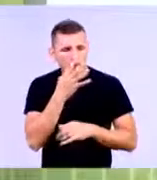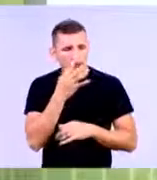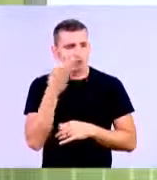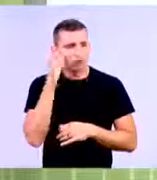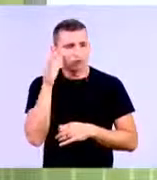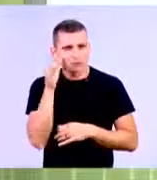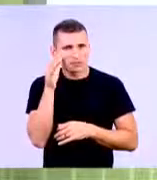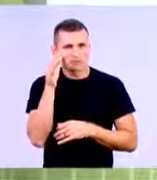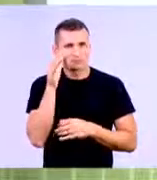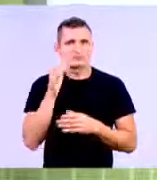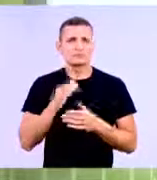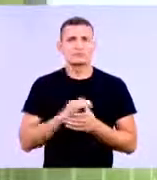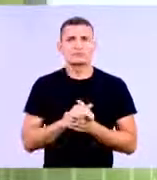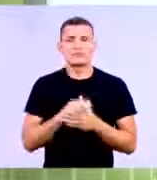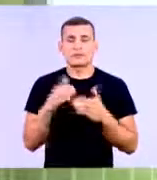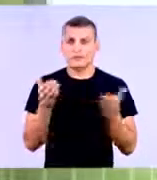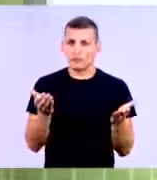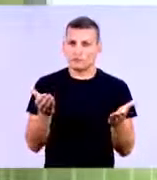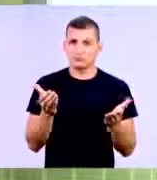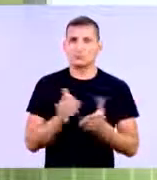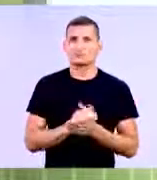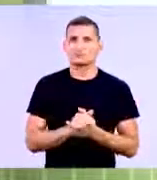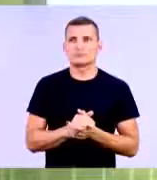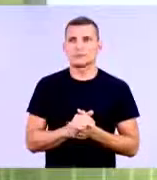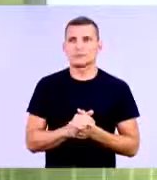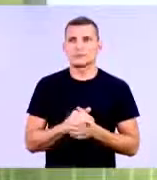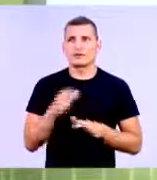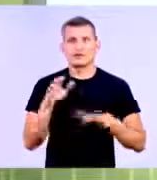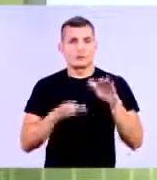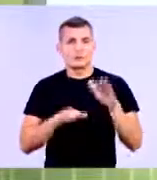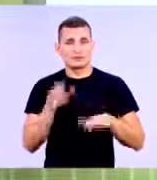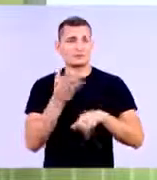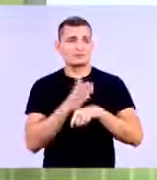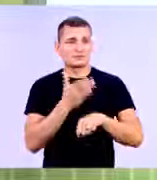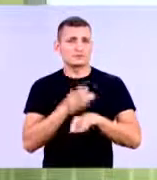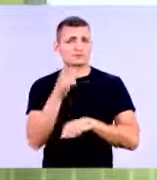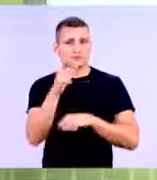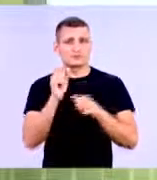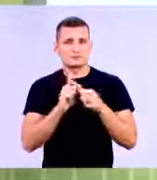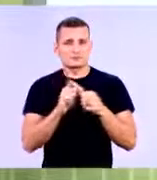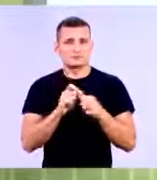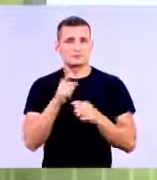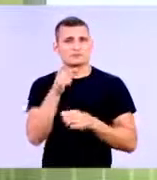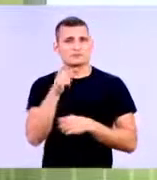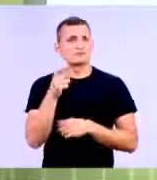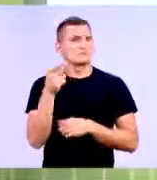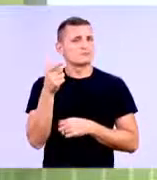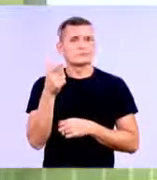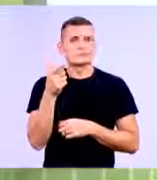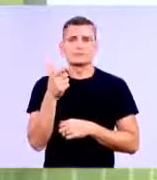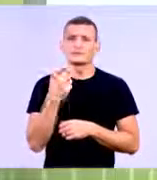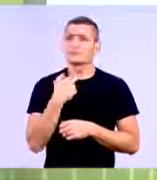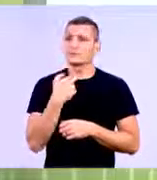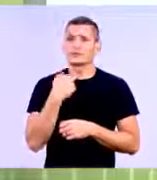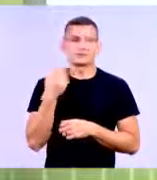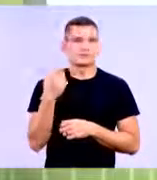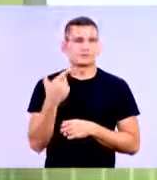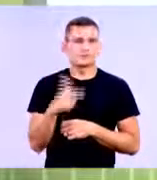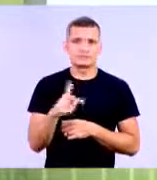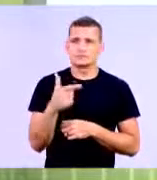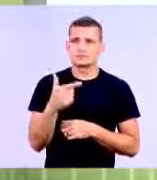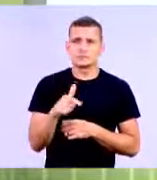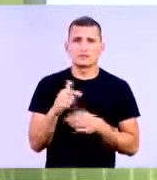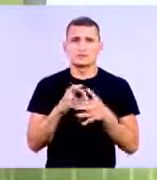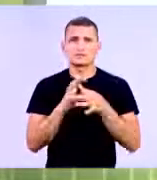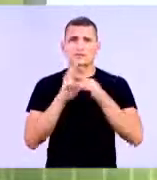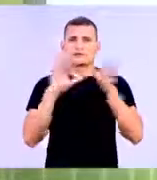curiosidade, né? Então, no mínimo, dependendo da atividade que você execute, você não tem que ter essa autonomia, você não tem